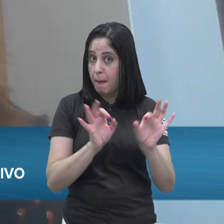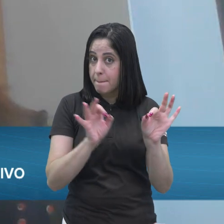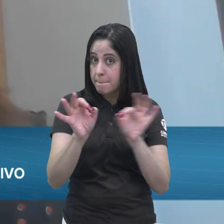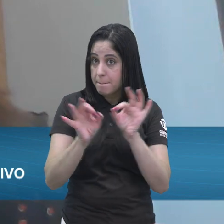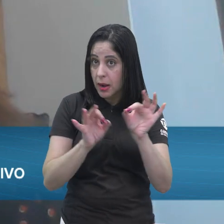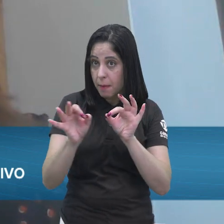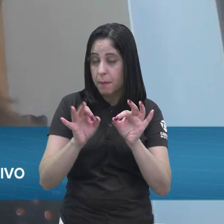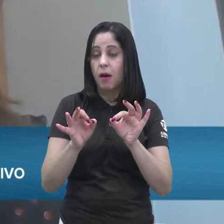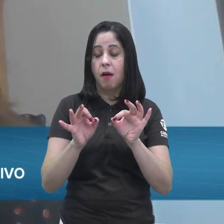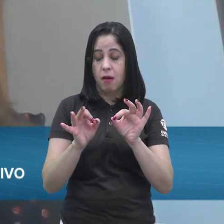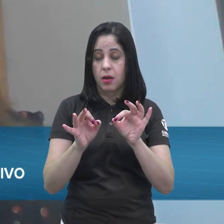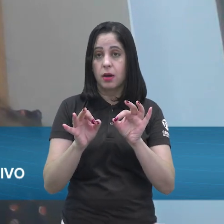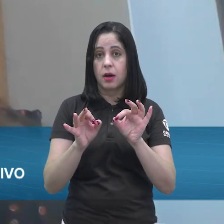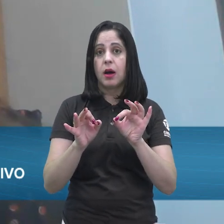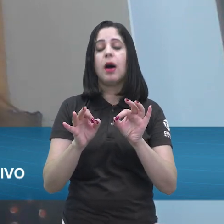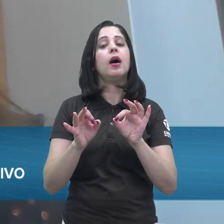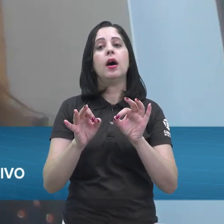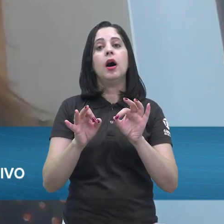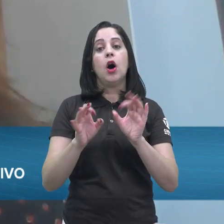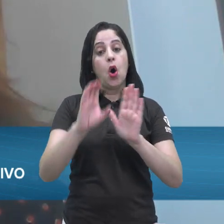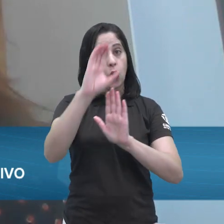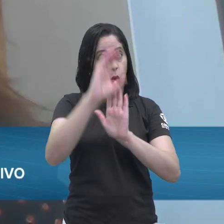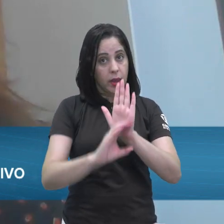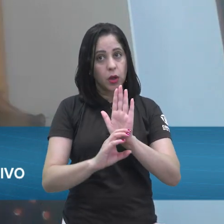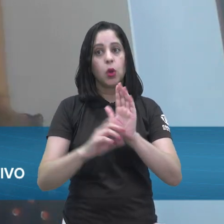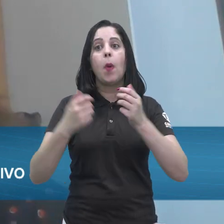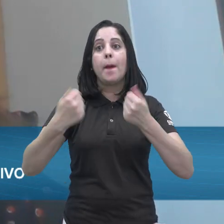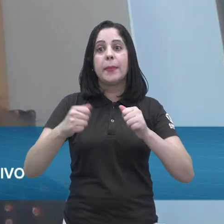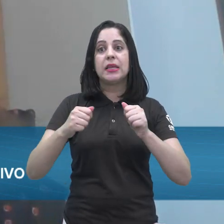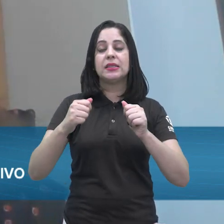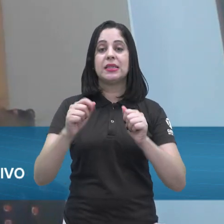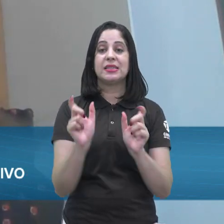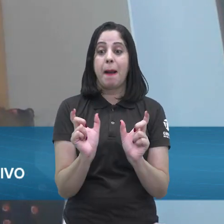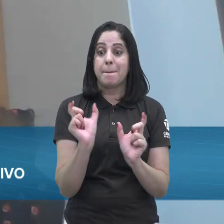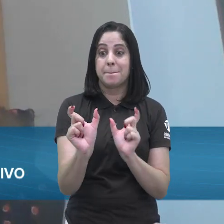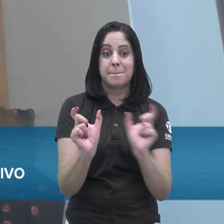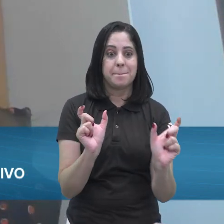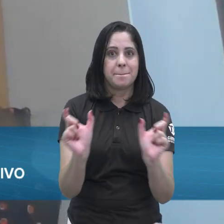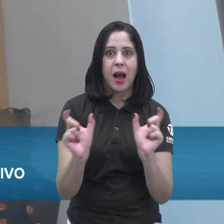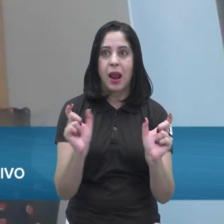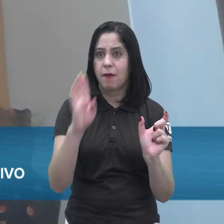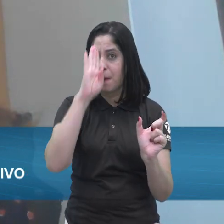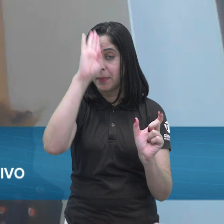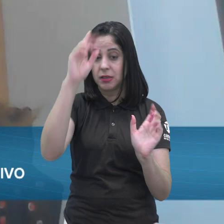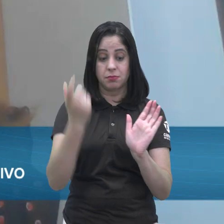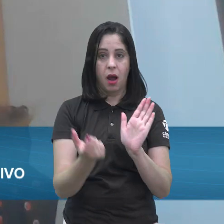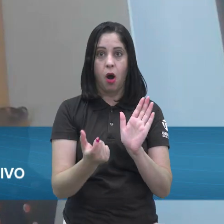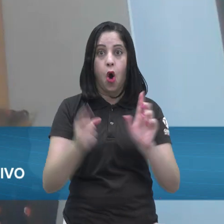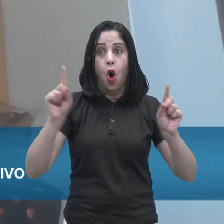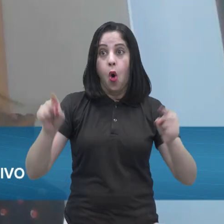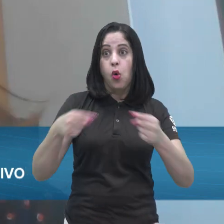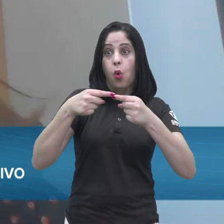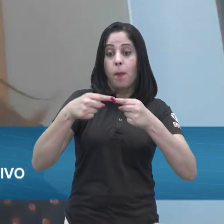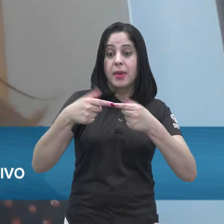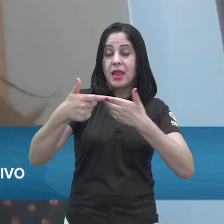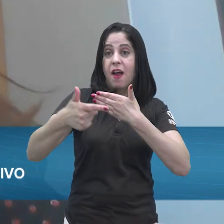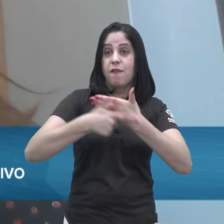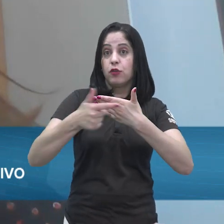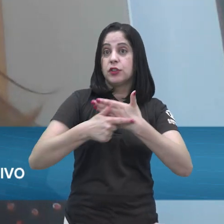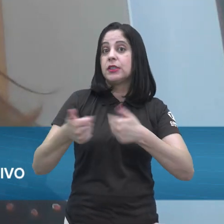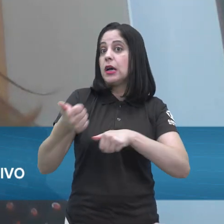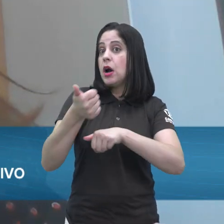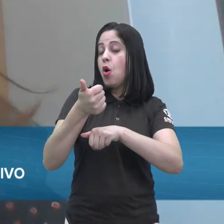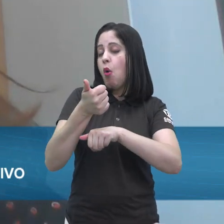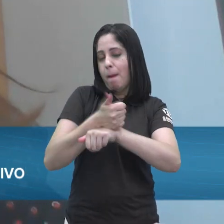tragamos hashtags, né, que tragamos aí palavras-chave para dentro do nosso currículo que tenham relação com